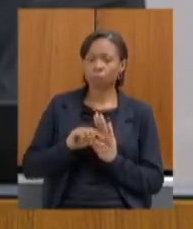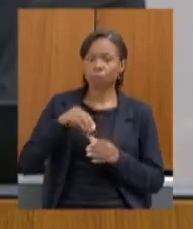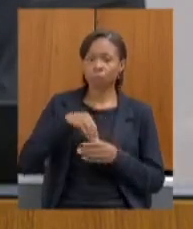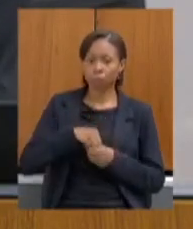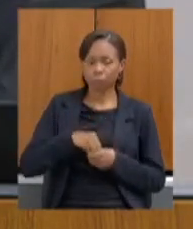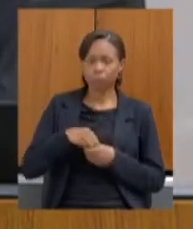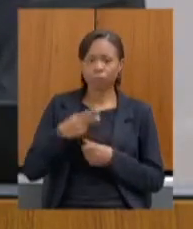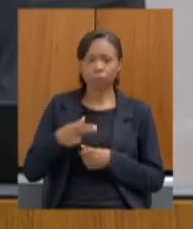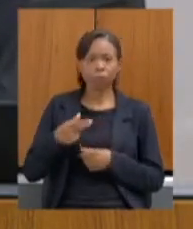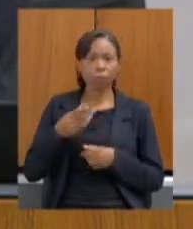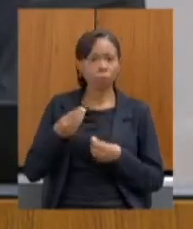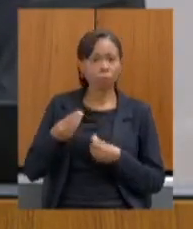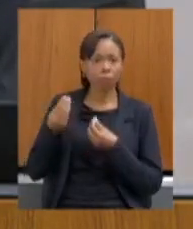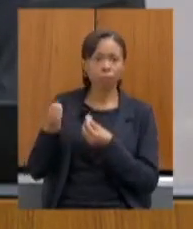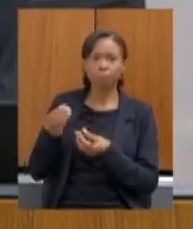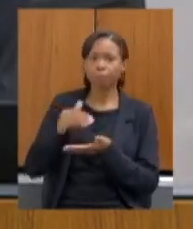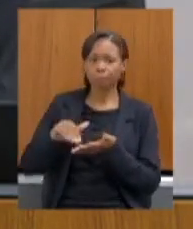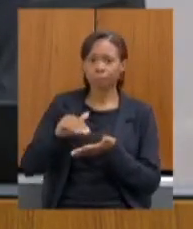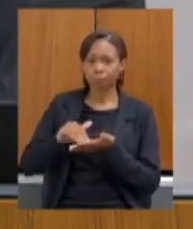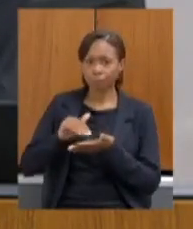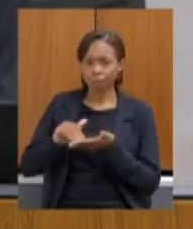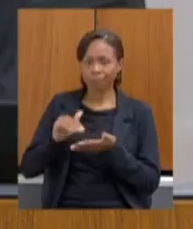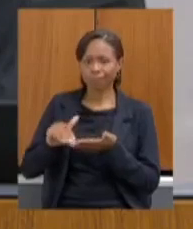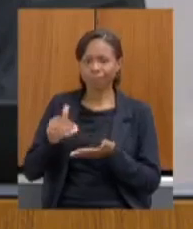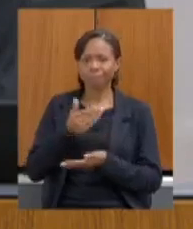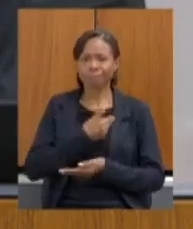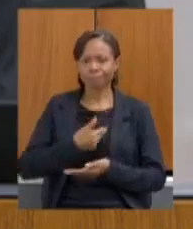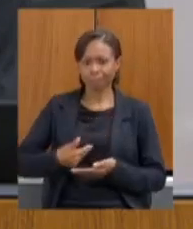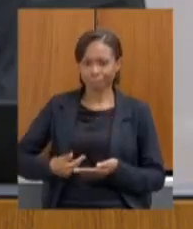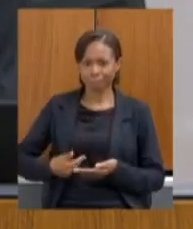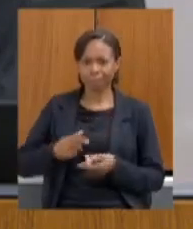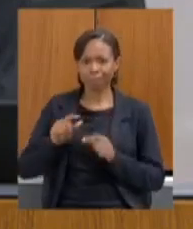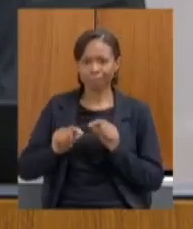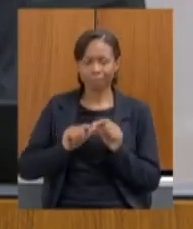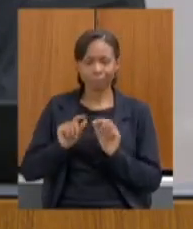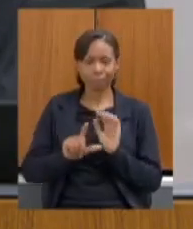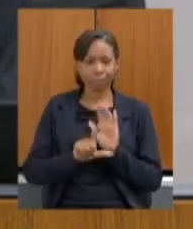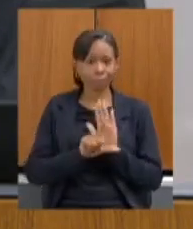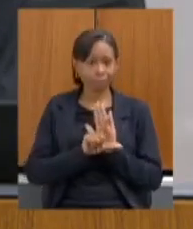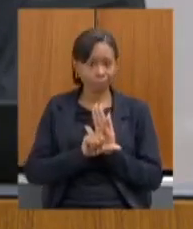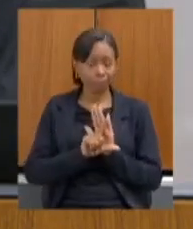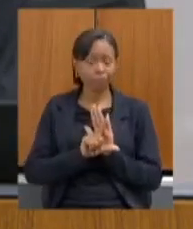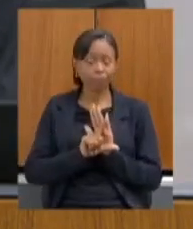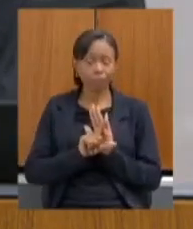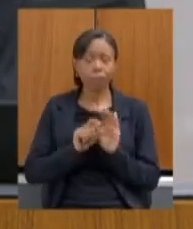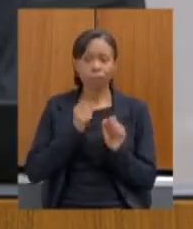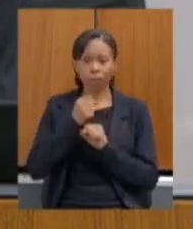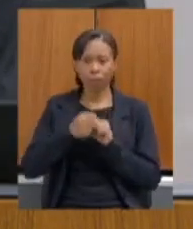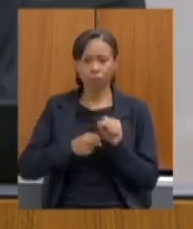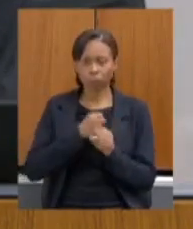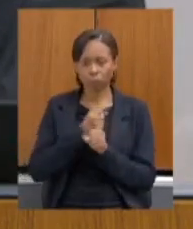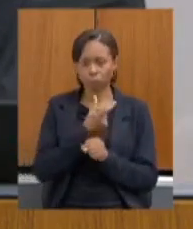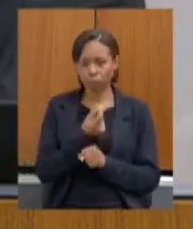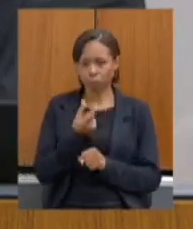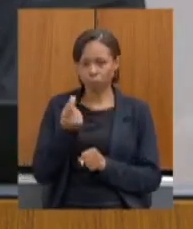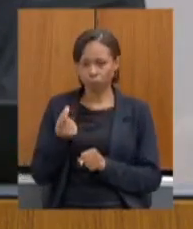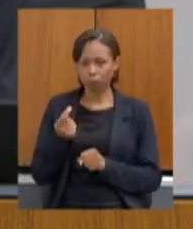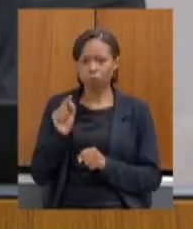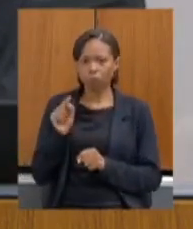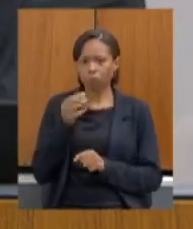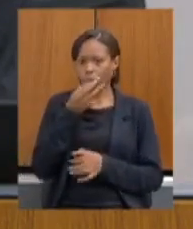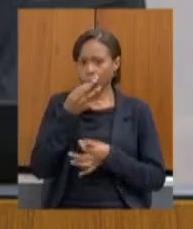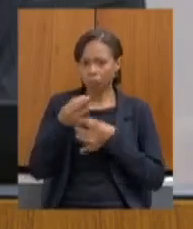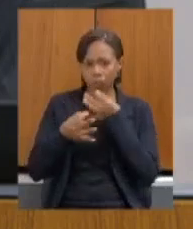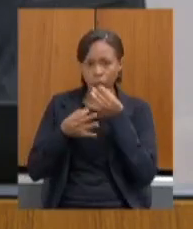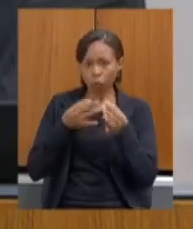encaminhada a Secretaria do Estado de Governo, SEGOF, pedido de providência para que priorize a execução das emendas de lei orçamentária anual 2020 que foram originadas da sugestão